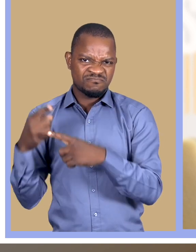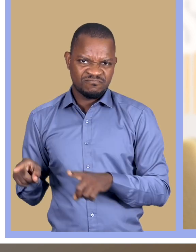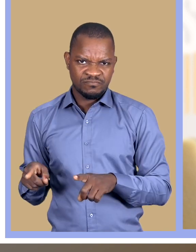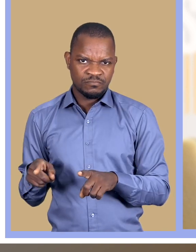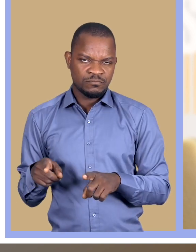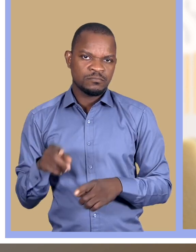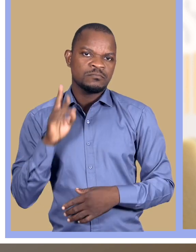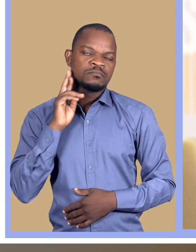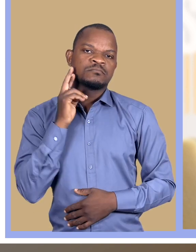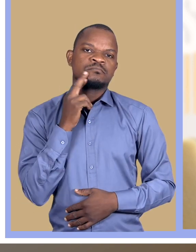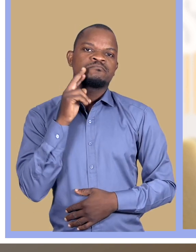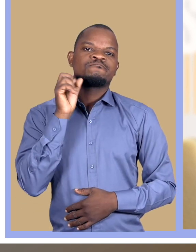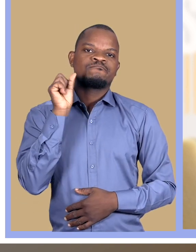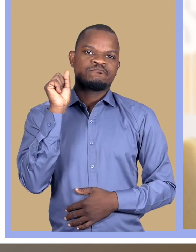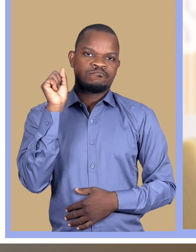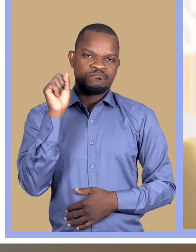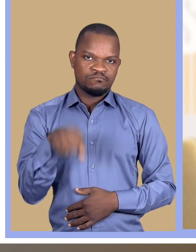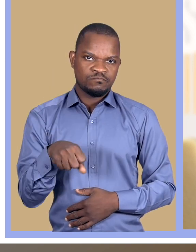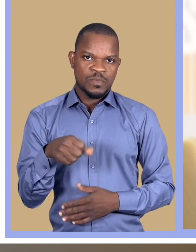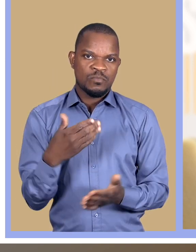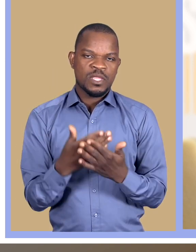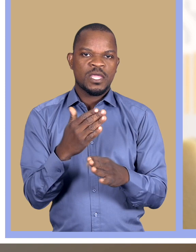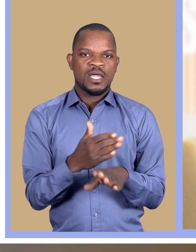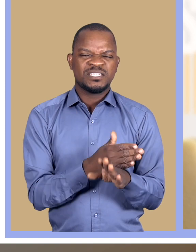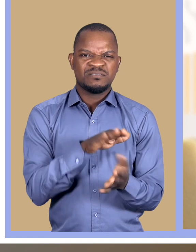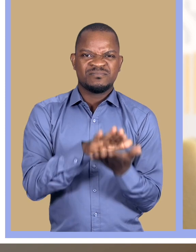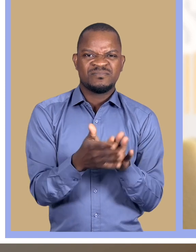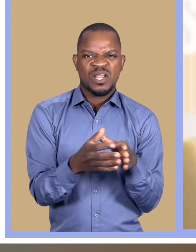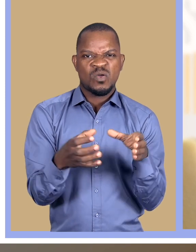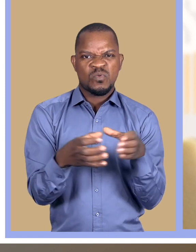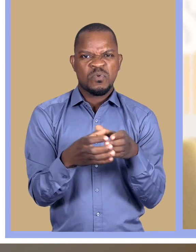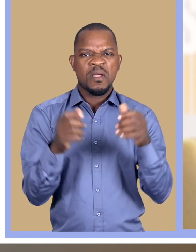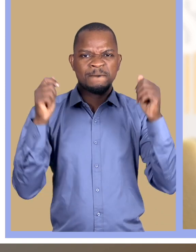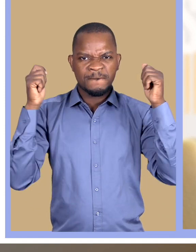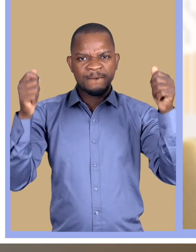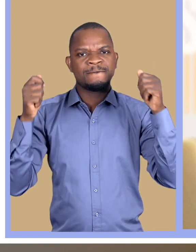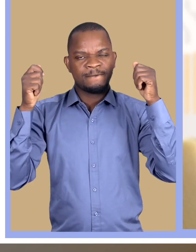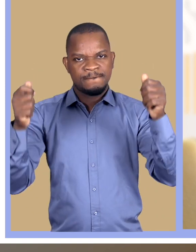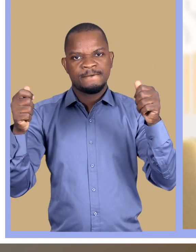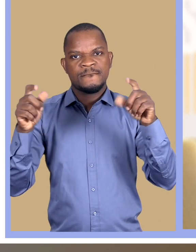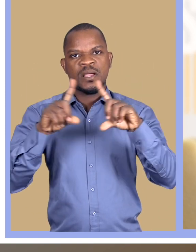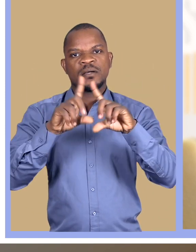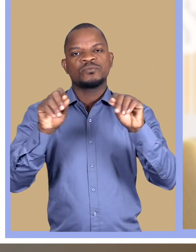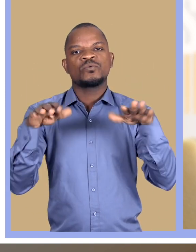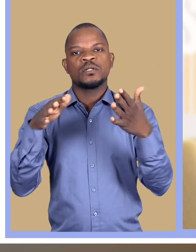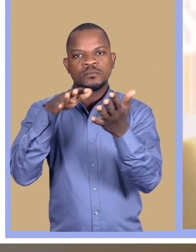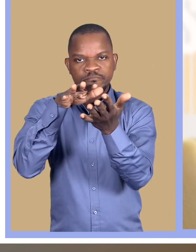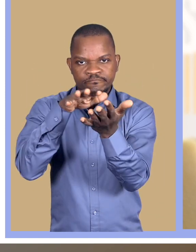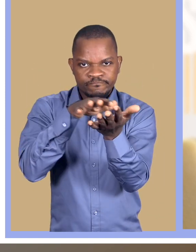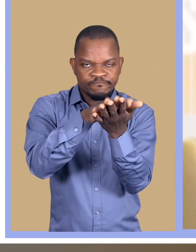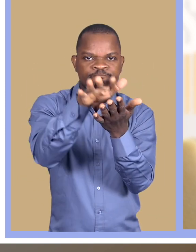uma campanha, não é? Que era uma campanha pensada justamente na consciencialização. E